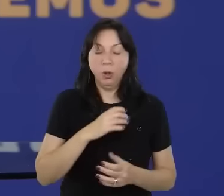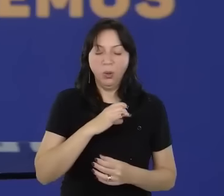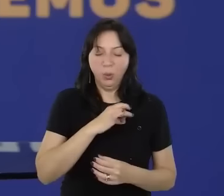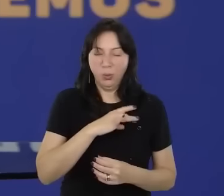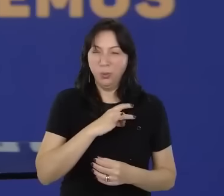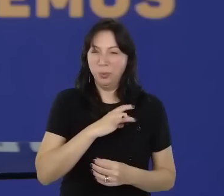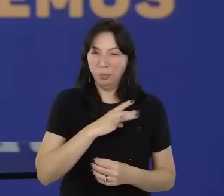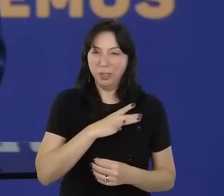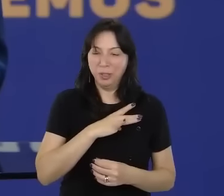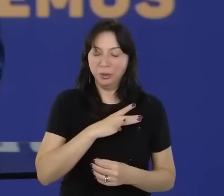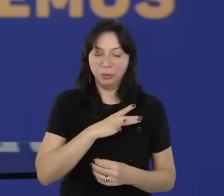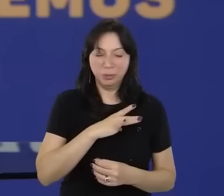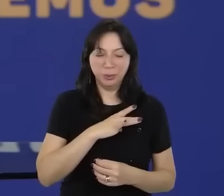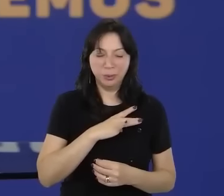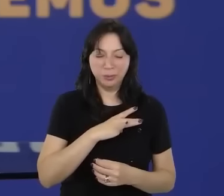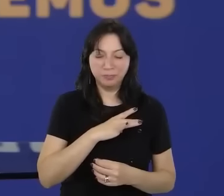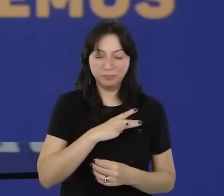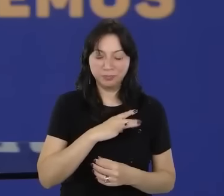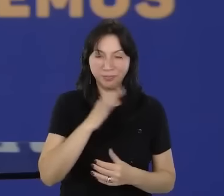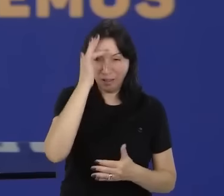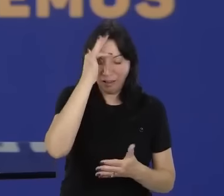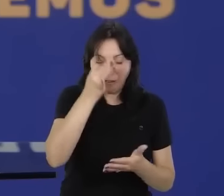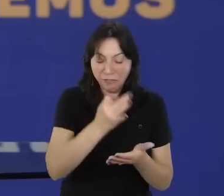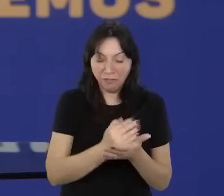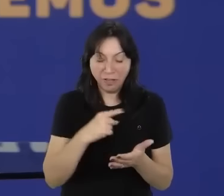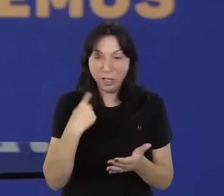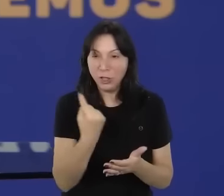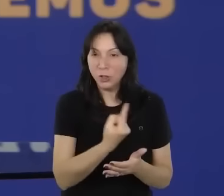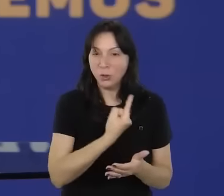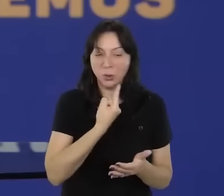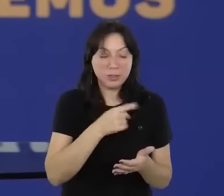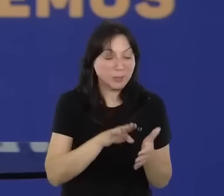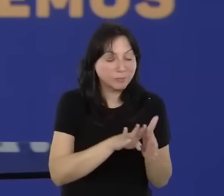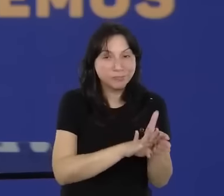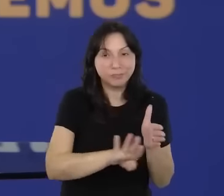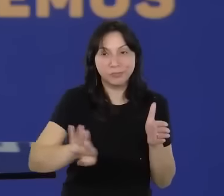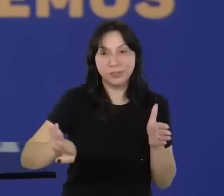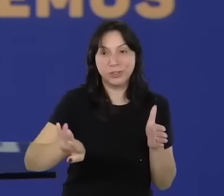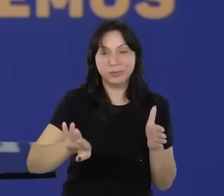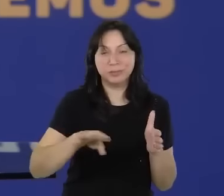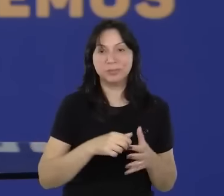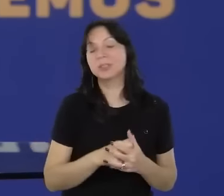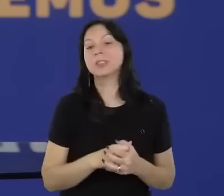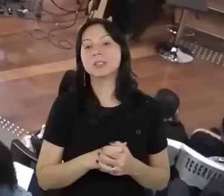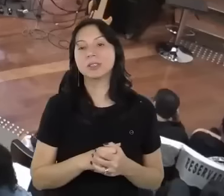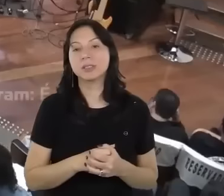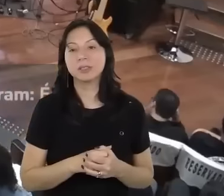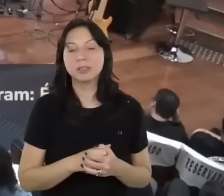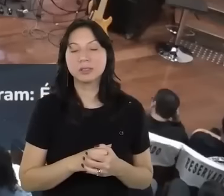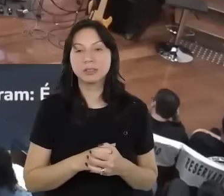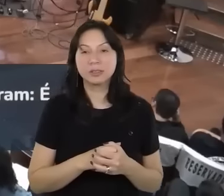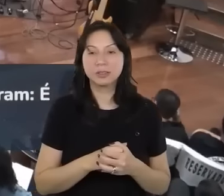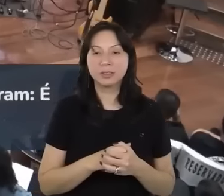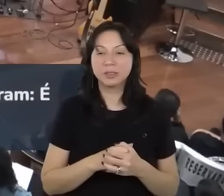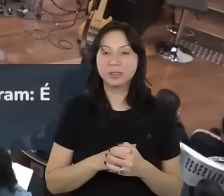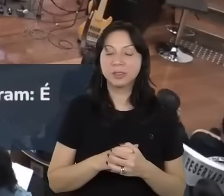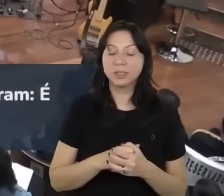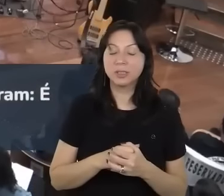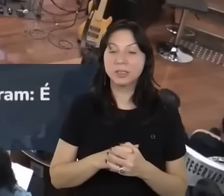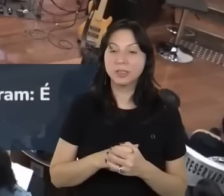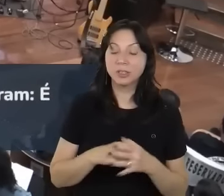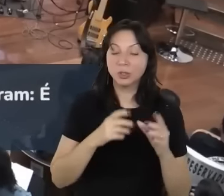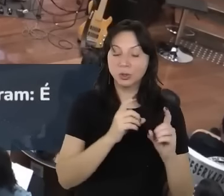fé Leia comigo o verso 26 Você pode ler em voz alta vamos juntos e os discípulos a verem Andando